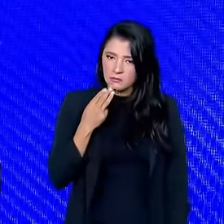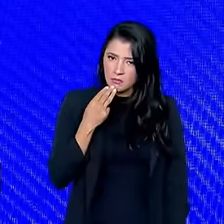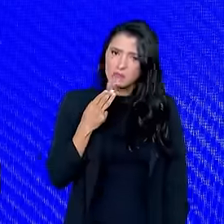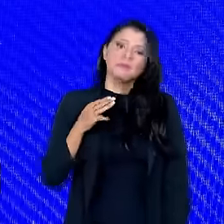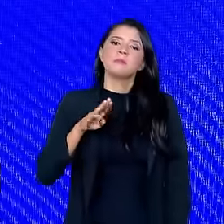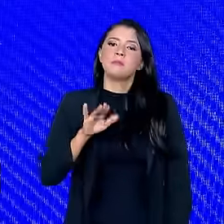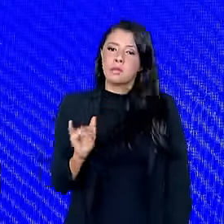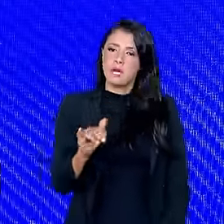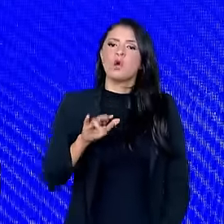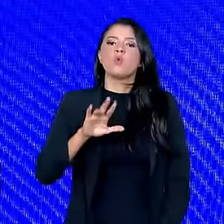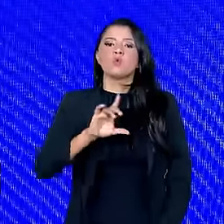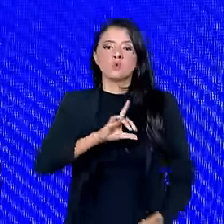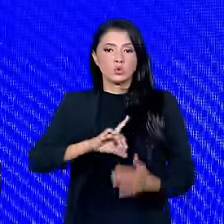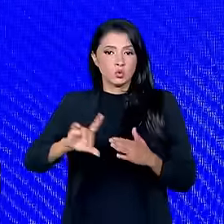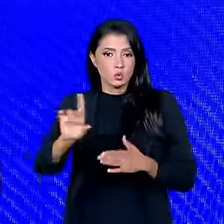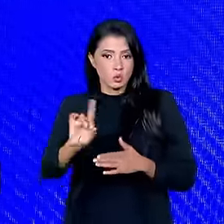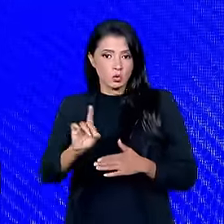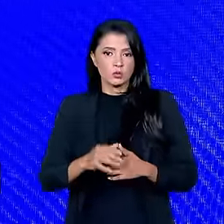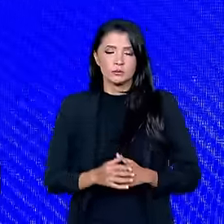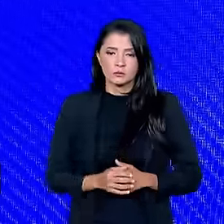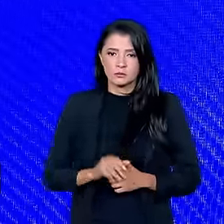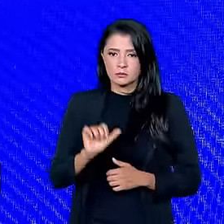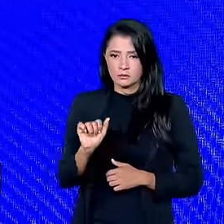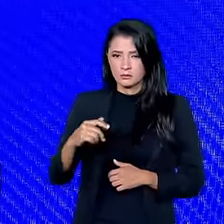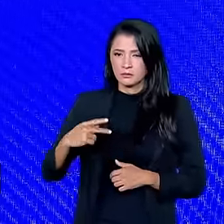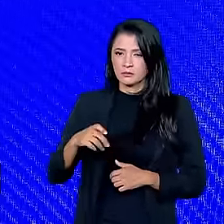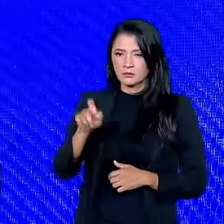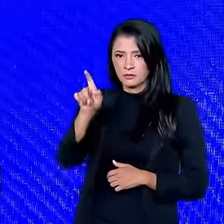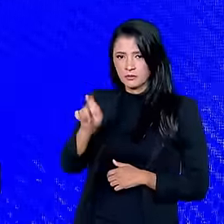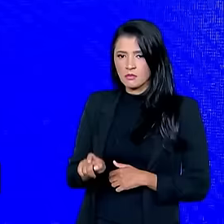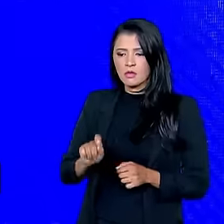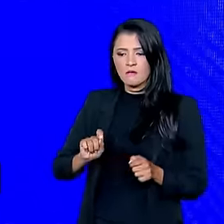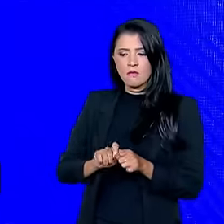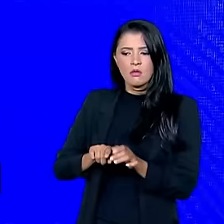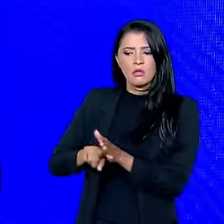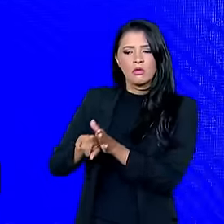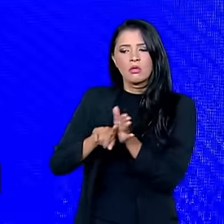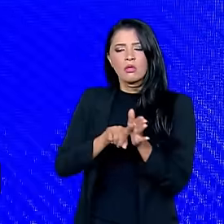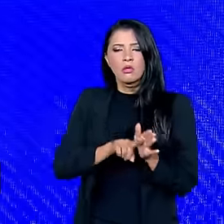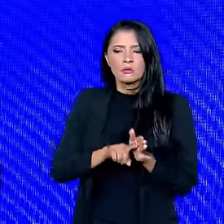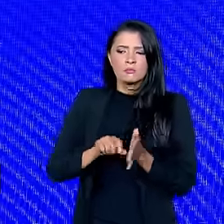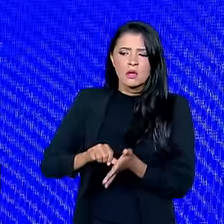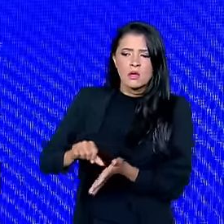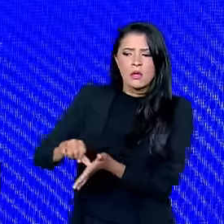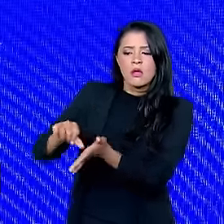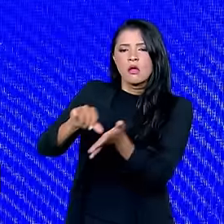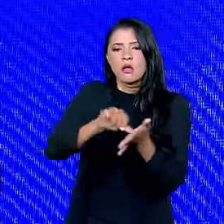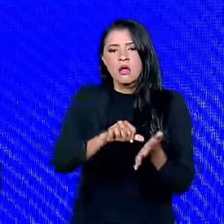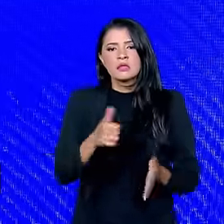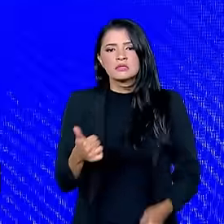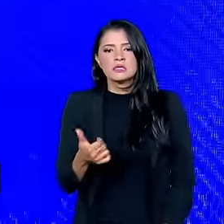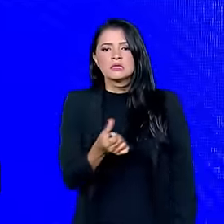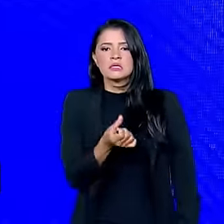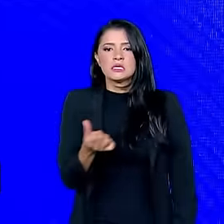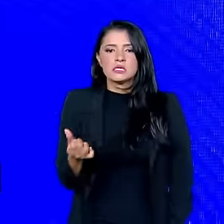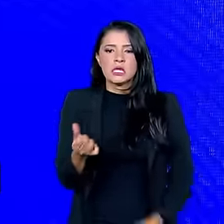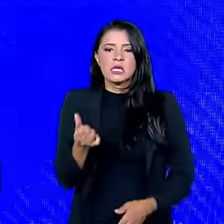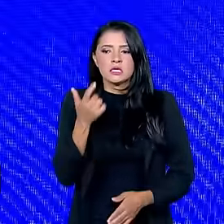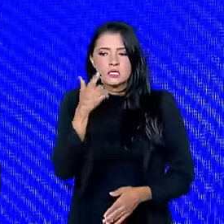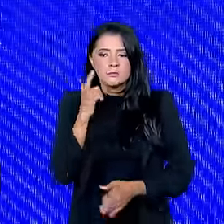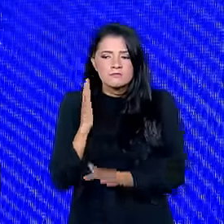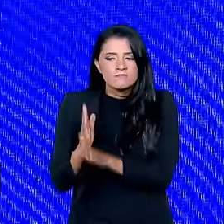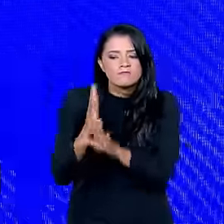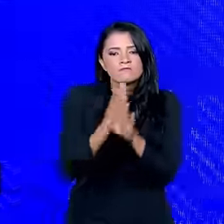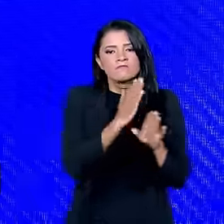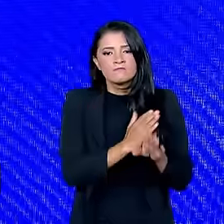A Apex fez um levantamento, senhor presidente, fez um levantamento e mapeou 166 produtos